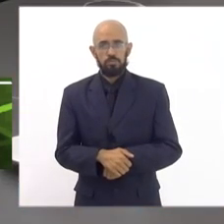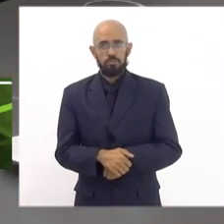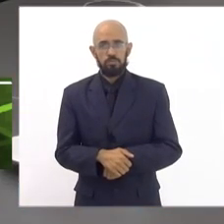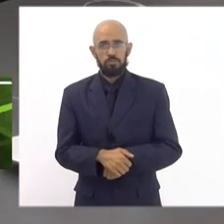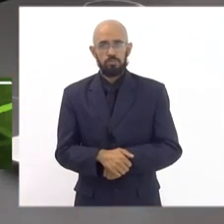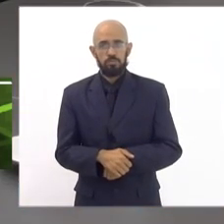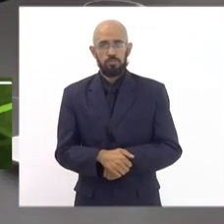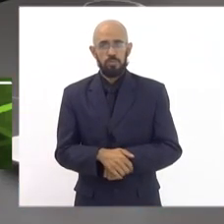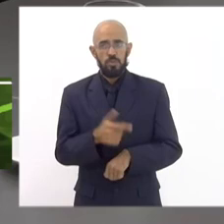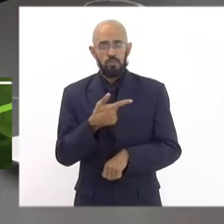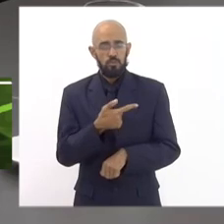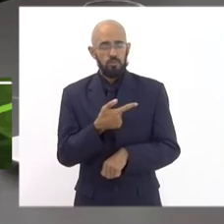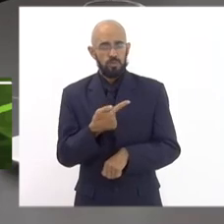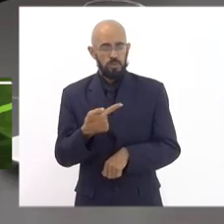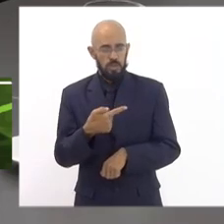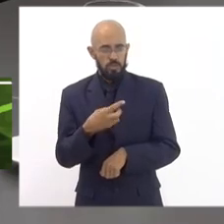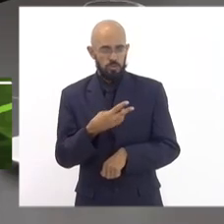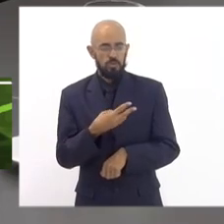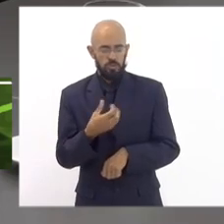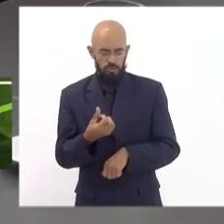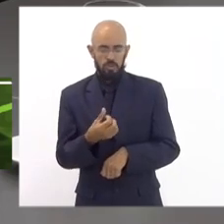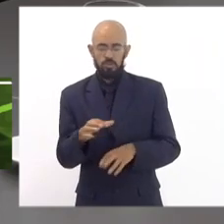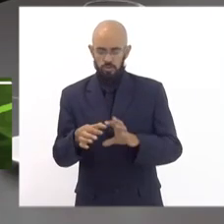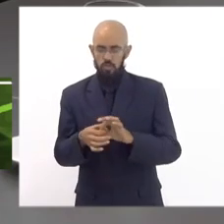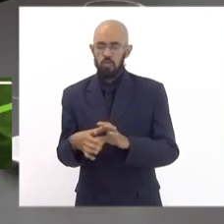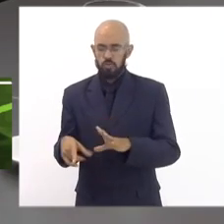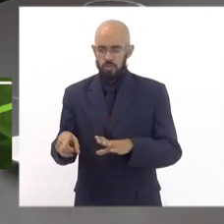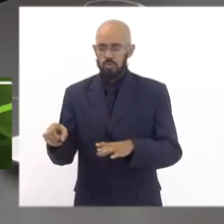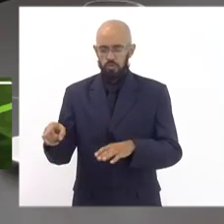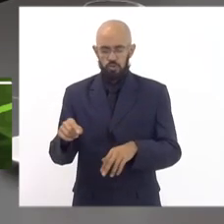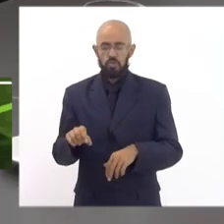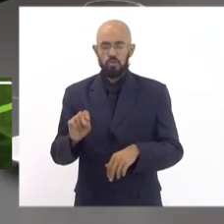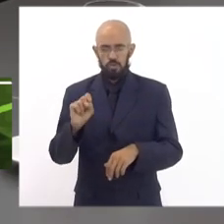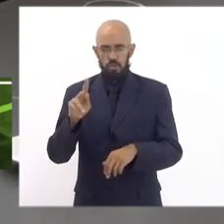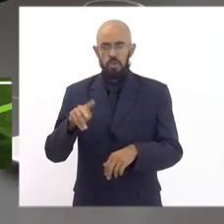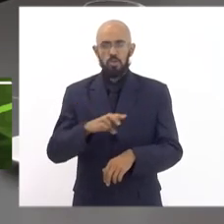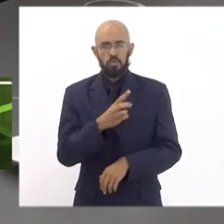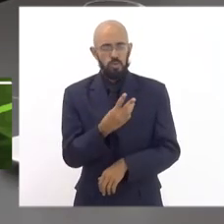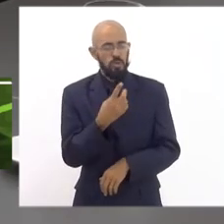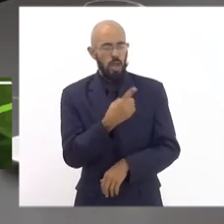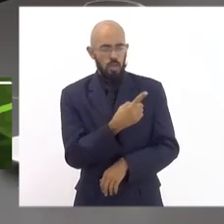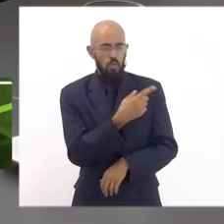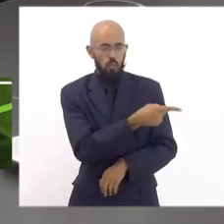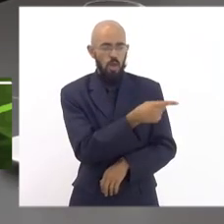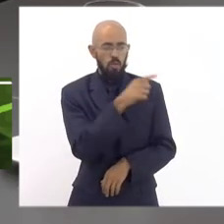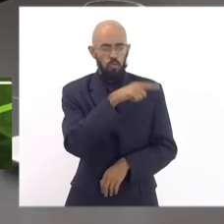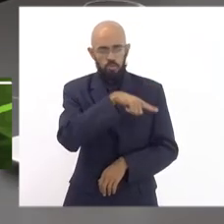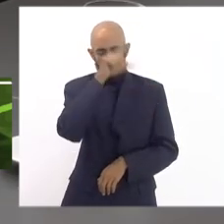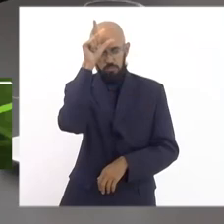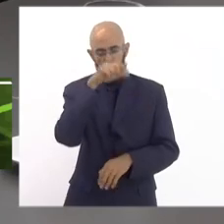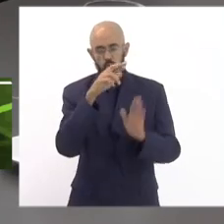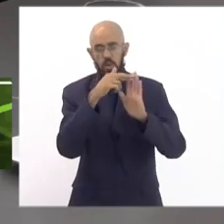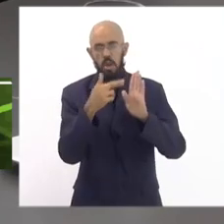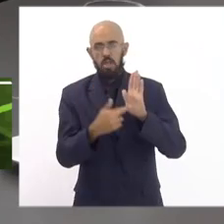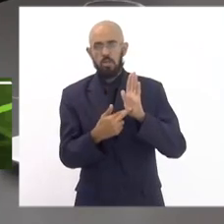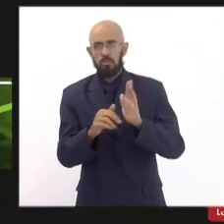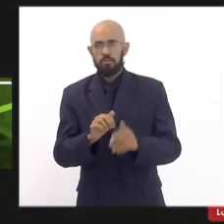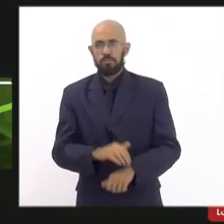E 27 e 36 concedido ao deputado Carlos Mink. Okay? Presidente Márcio Pacheco.